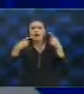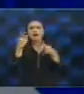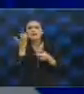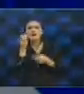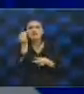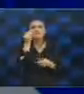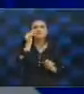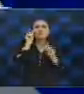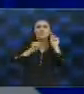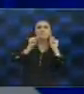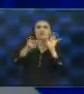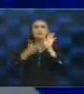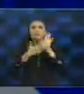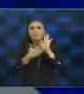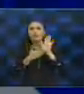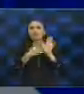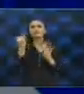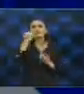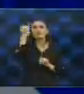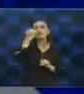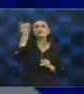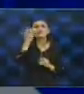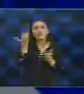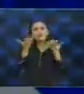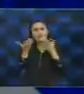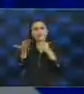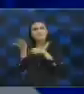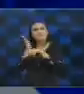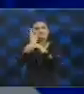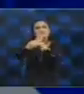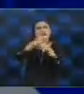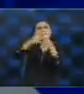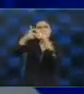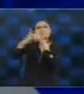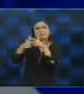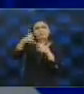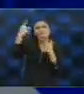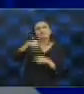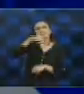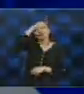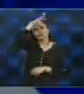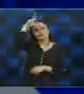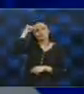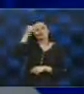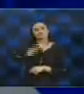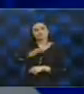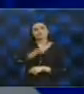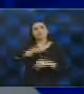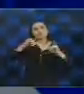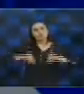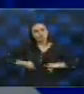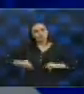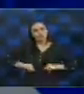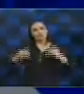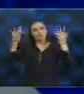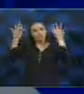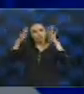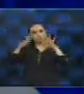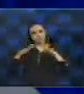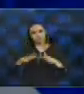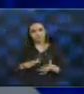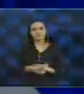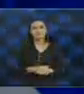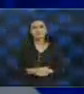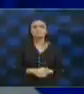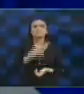esperando que nós cheguemos a oferecer alguma luz para tantos problemas que a cidade de Manaus vive e sofre e padece.